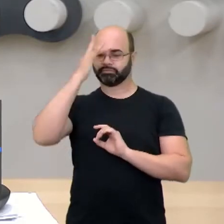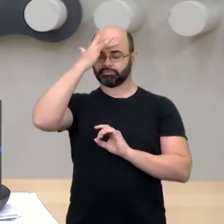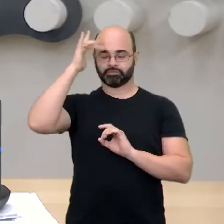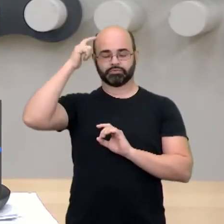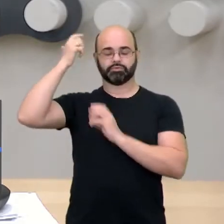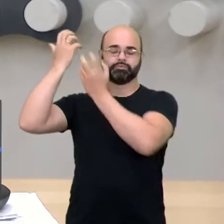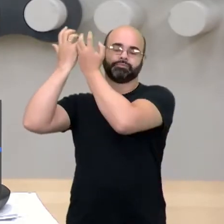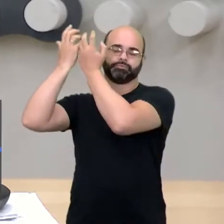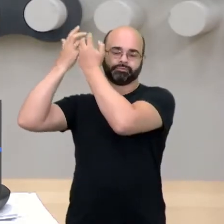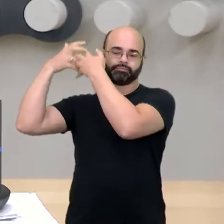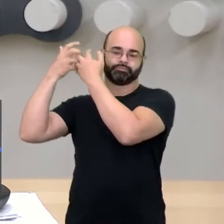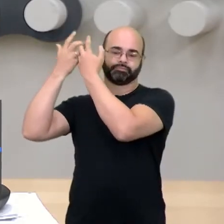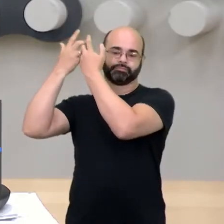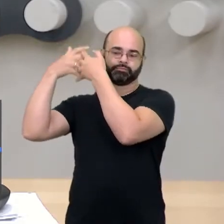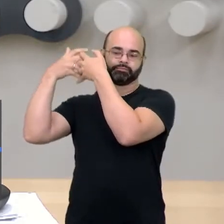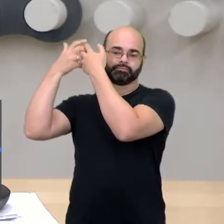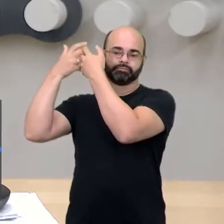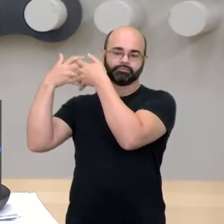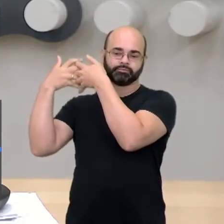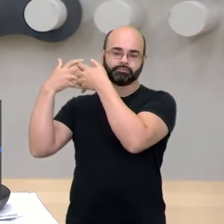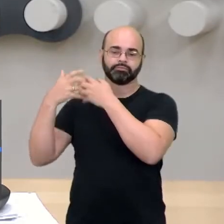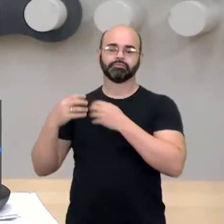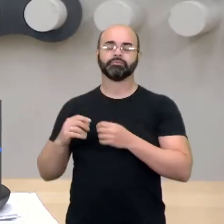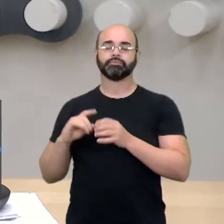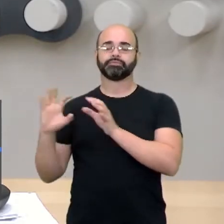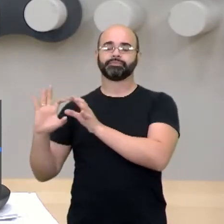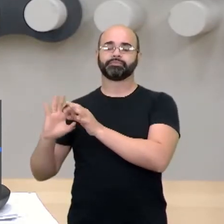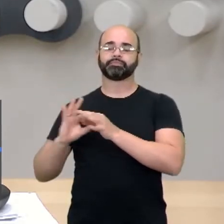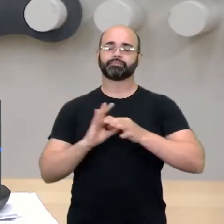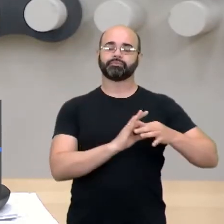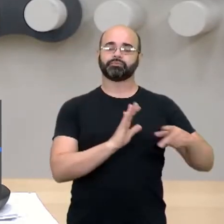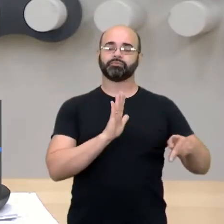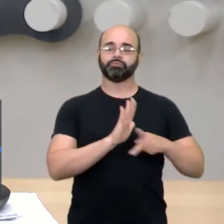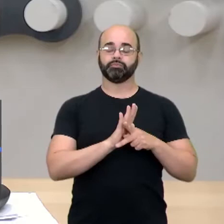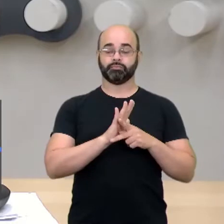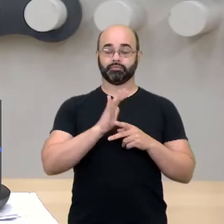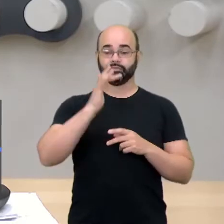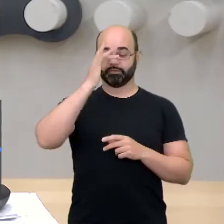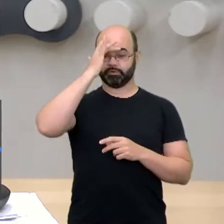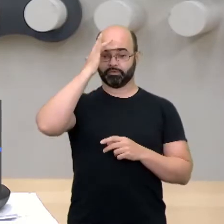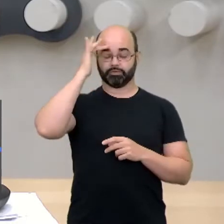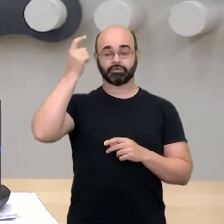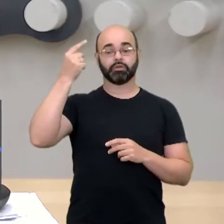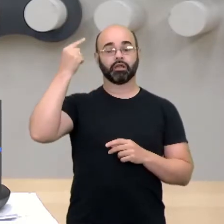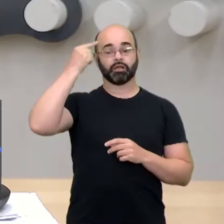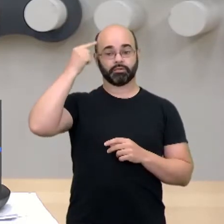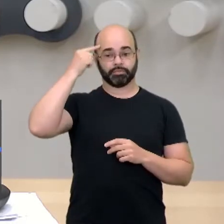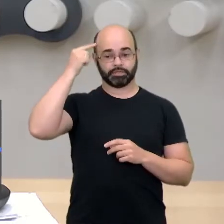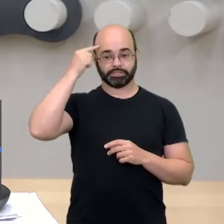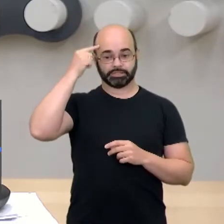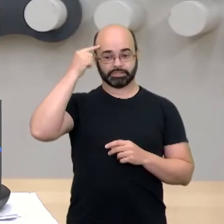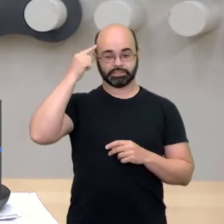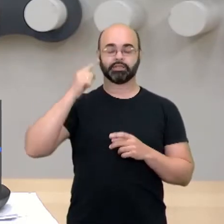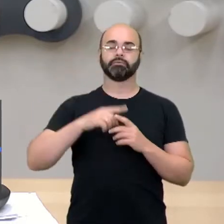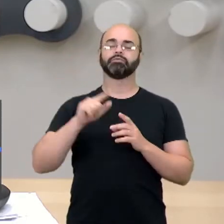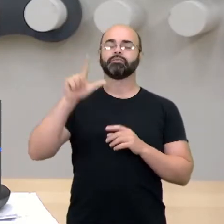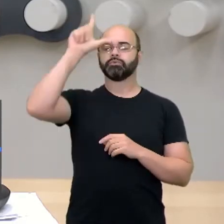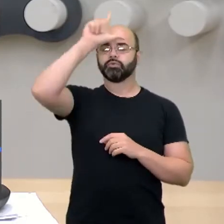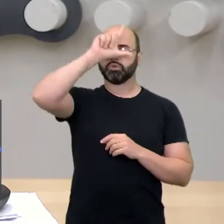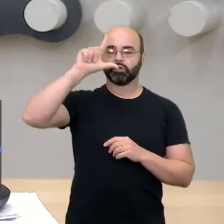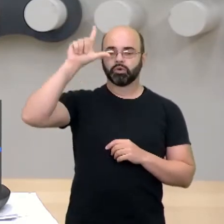Humana a gente está falando de uma certa corrente que coloca a Razão Humana o pensamento humano a